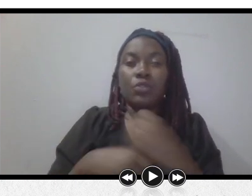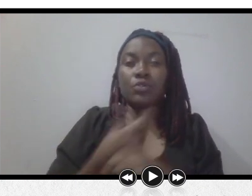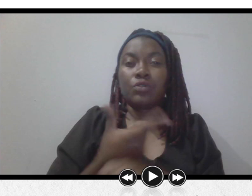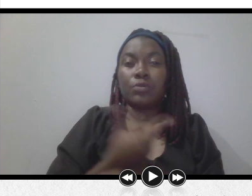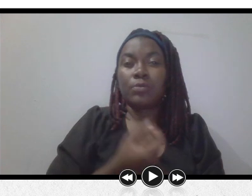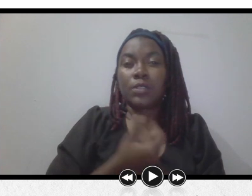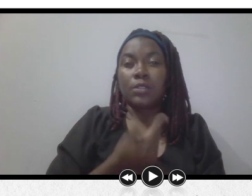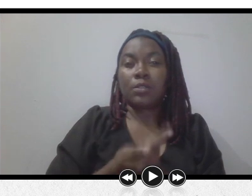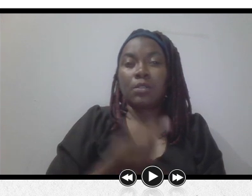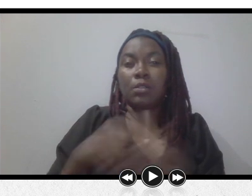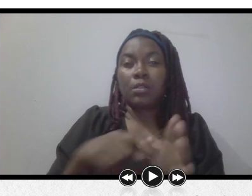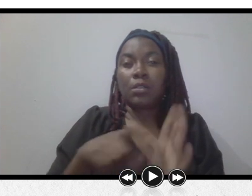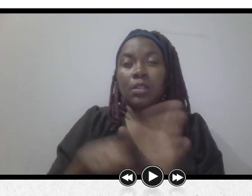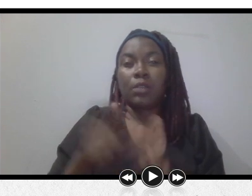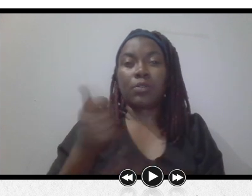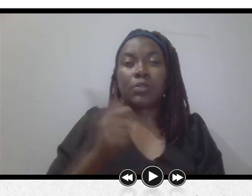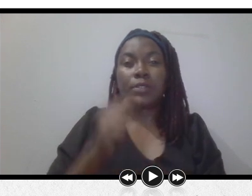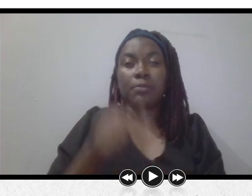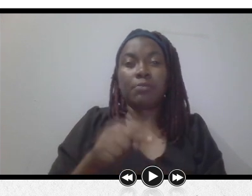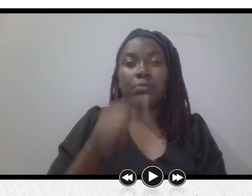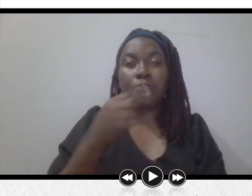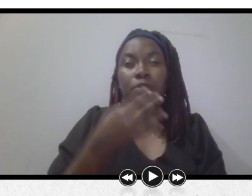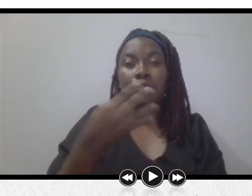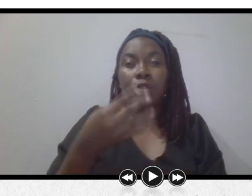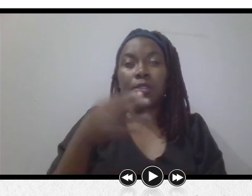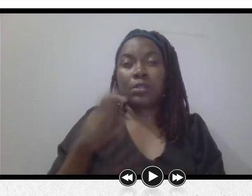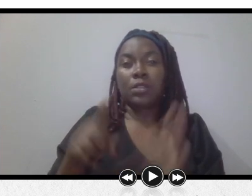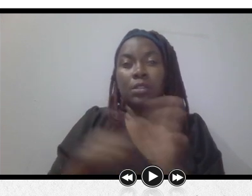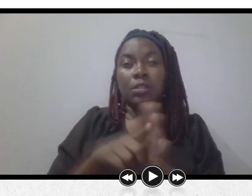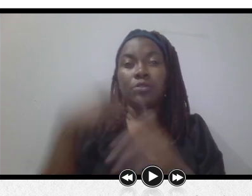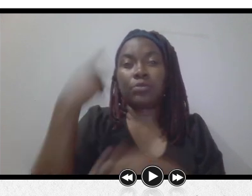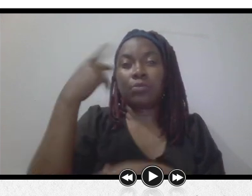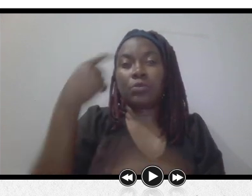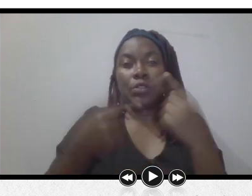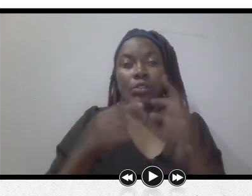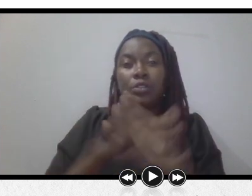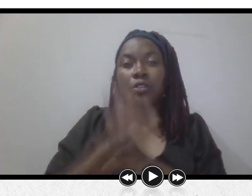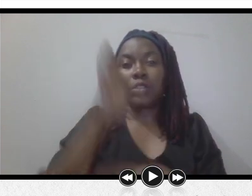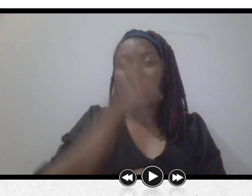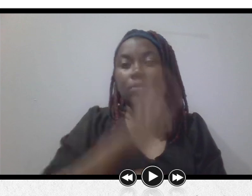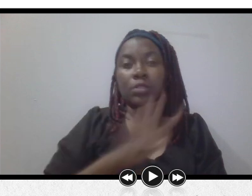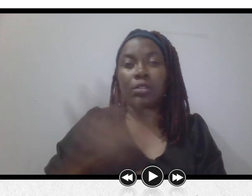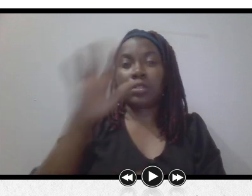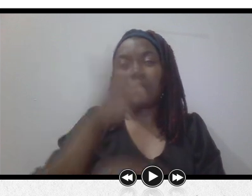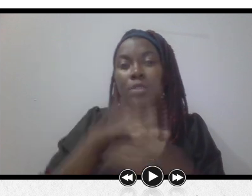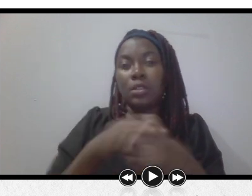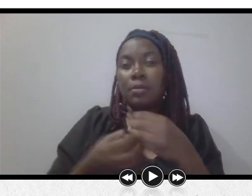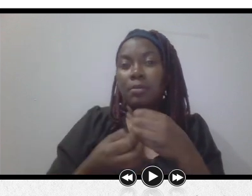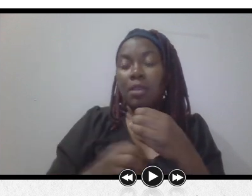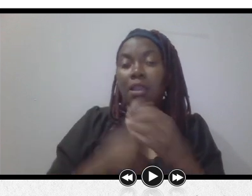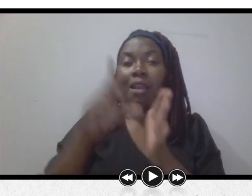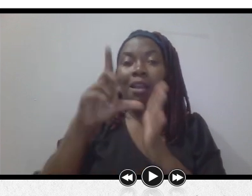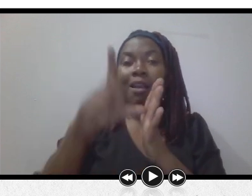Lei 11.445, que é a Lei Nacional, a Lei de Política das Diretrizes Nacionais para o Saneamento Básico,